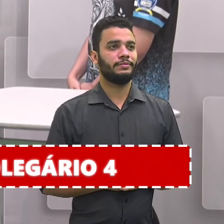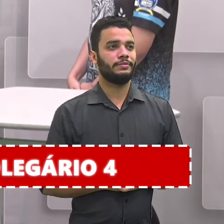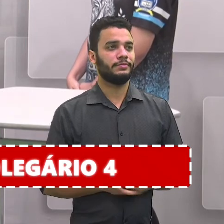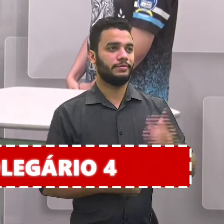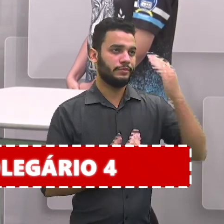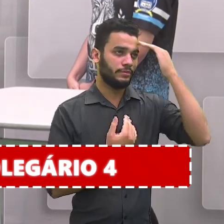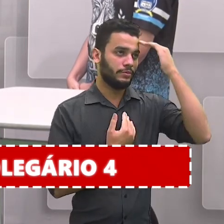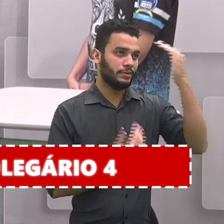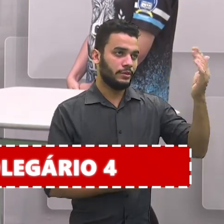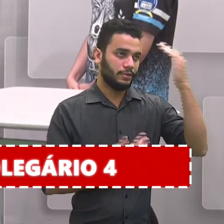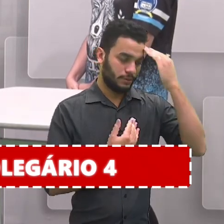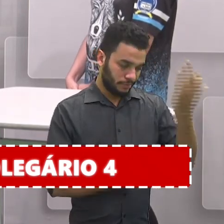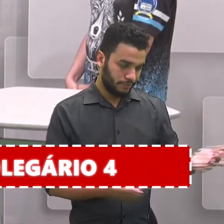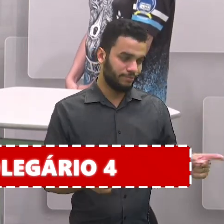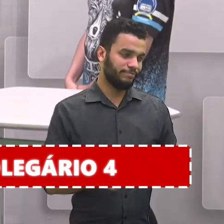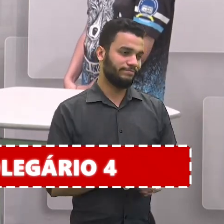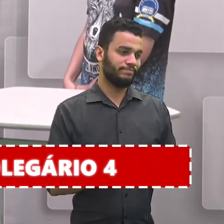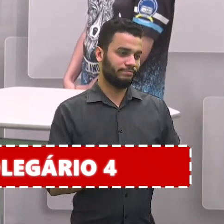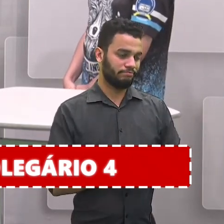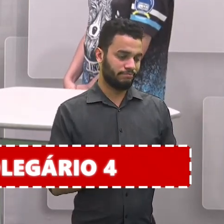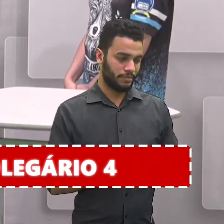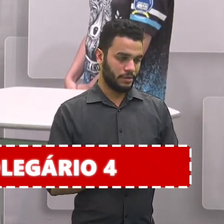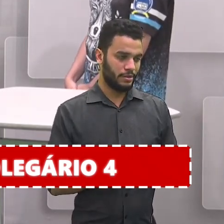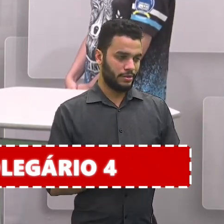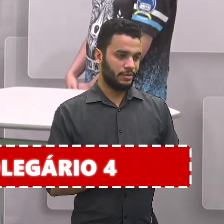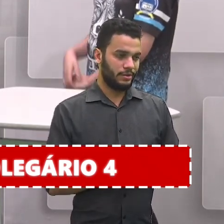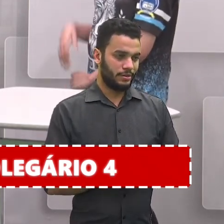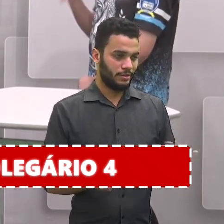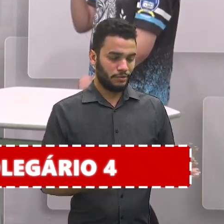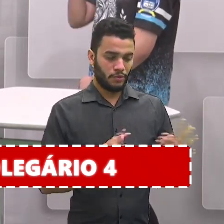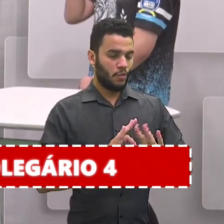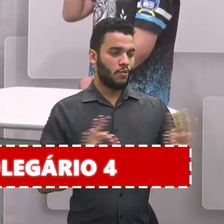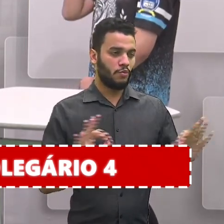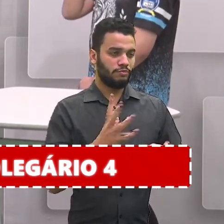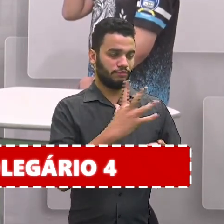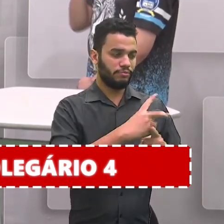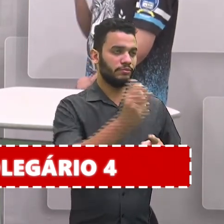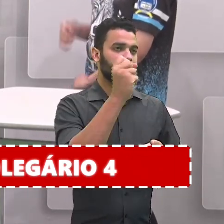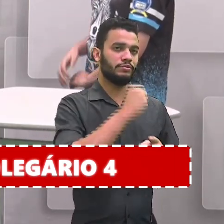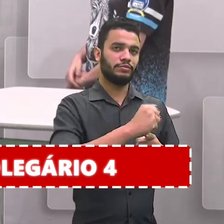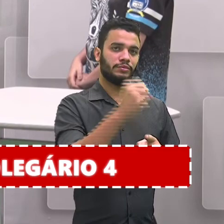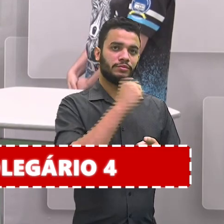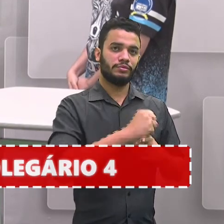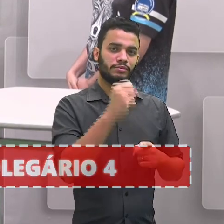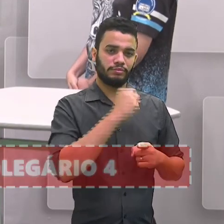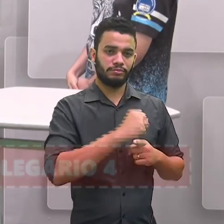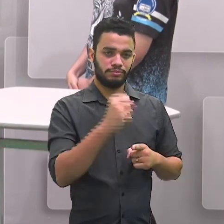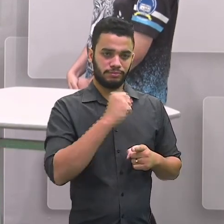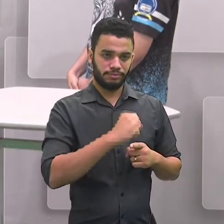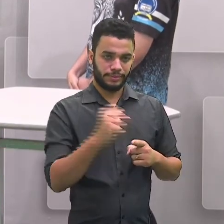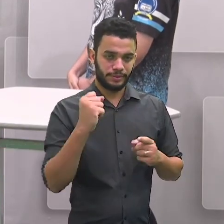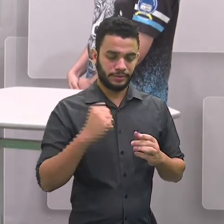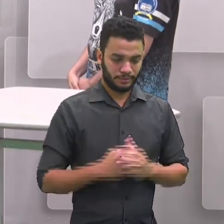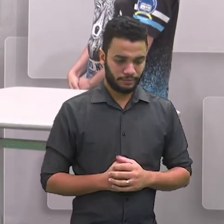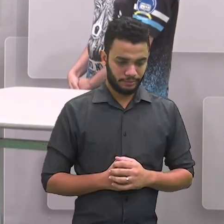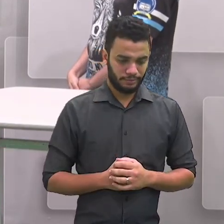sua participação também, tá, Yasmin? Parabéns pela vitória. Meus parabéns.